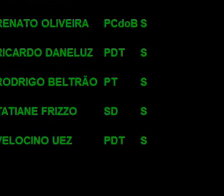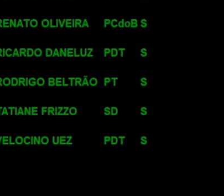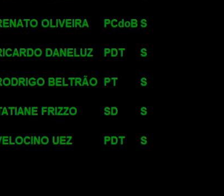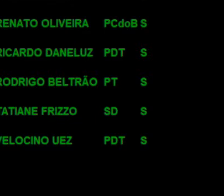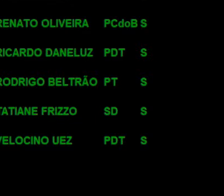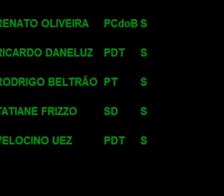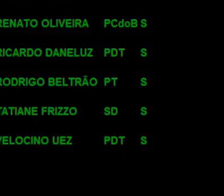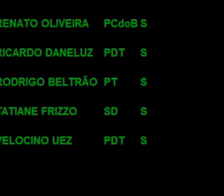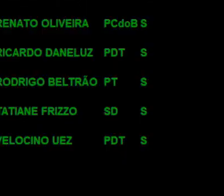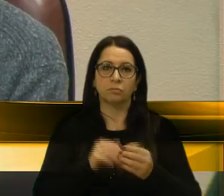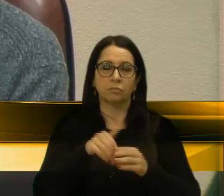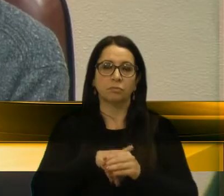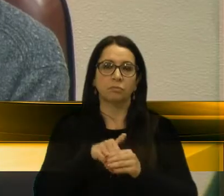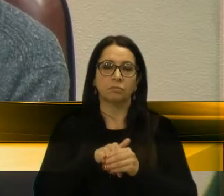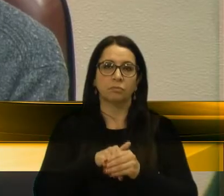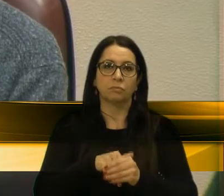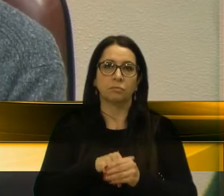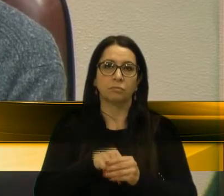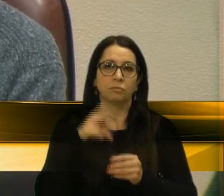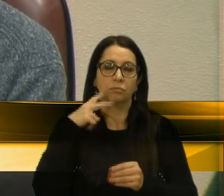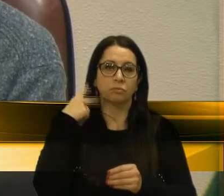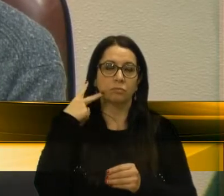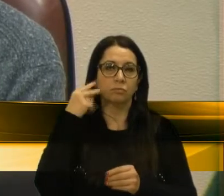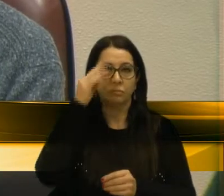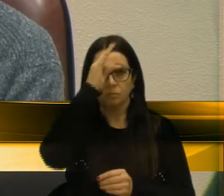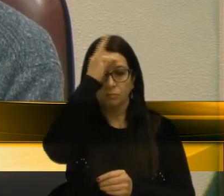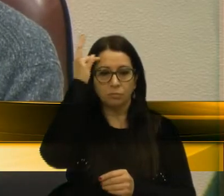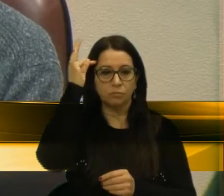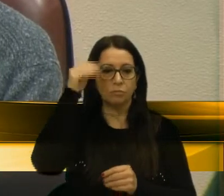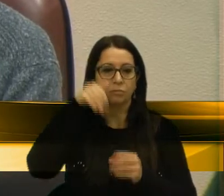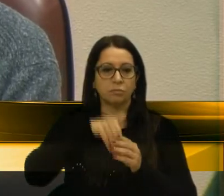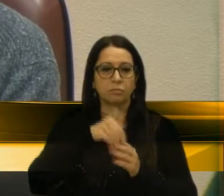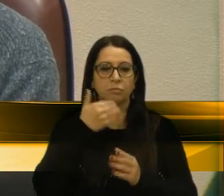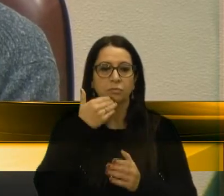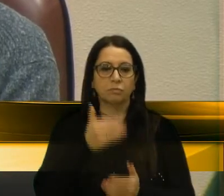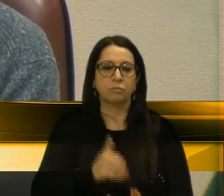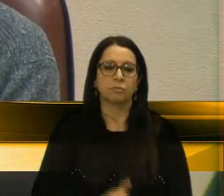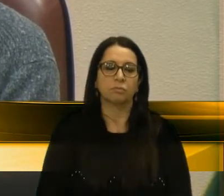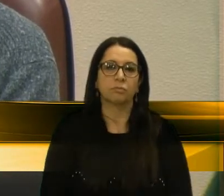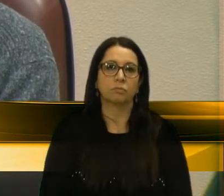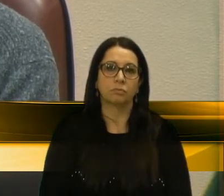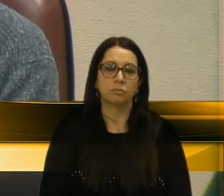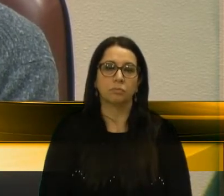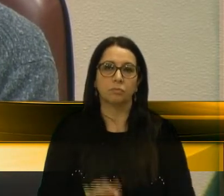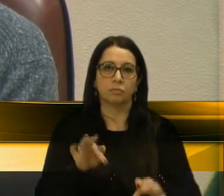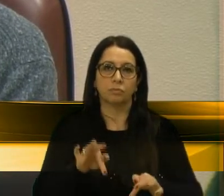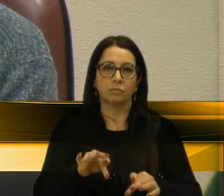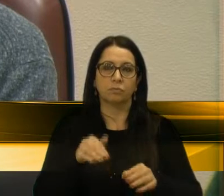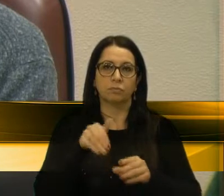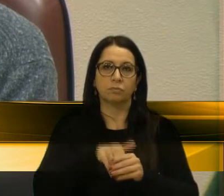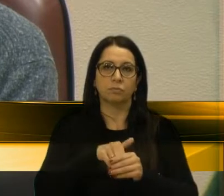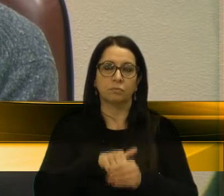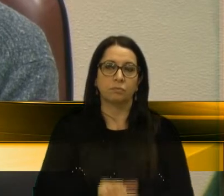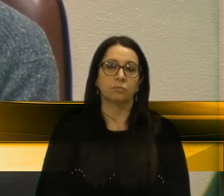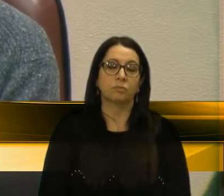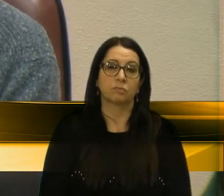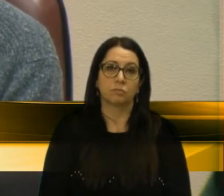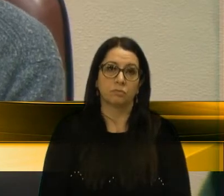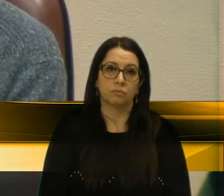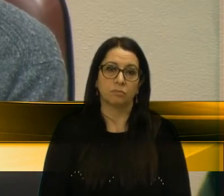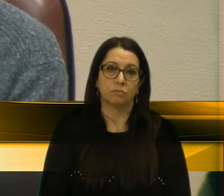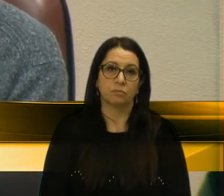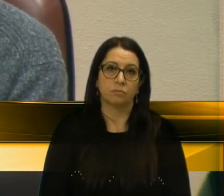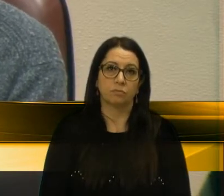Encerrado o registro dos votos, o vereador Toigo vota favorável. Encerrada a votação,